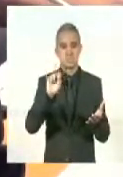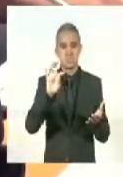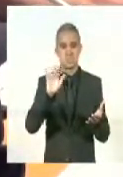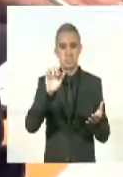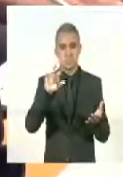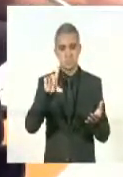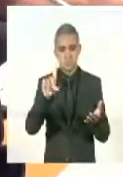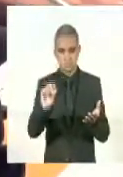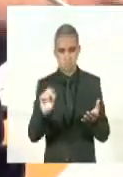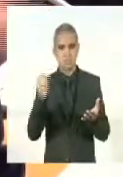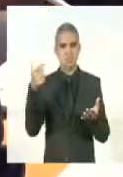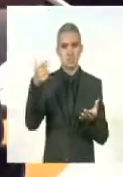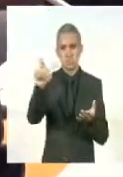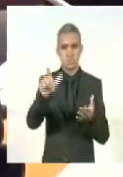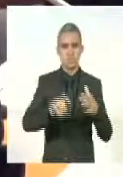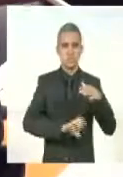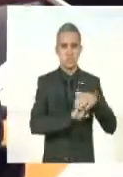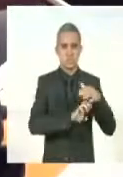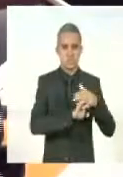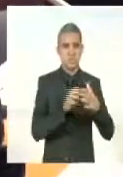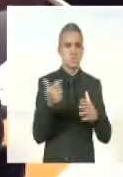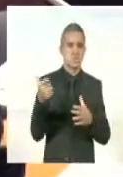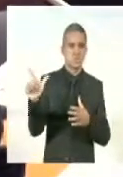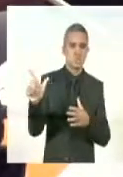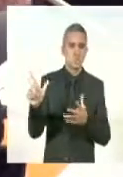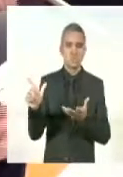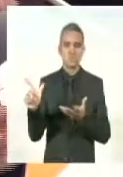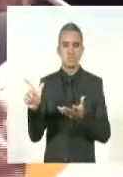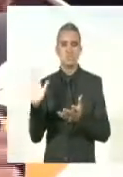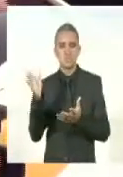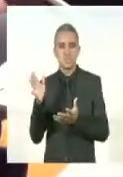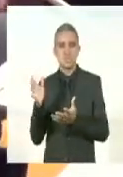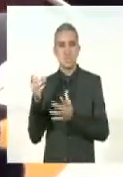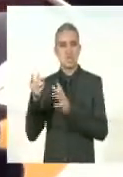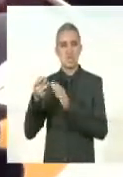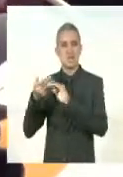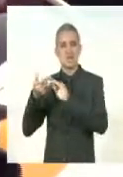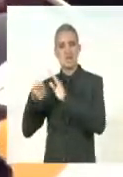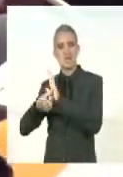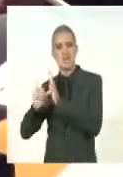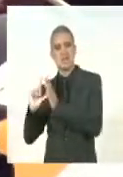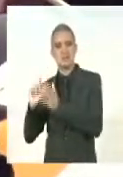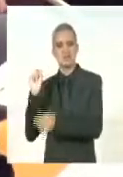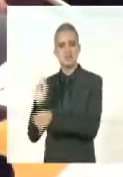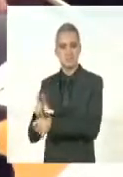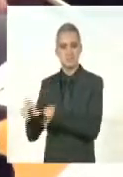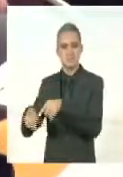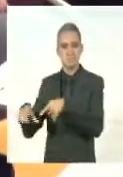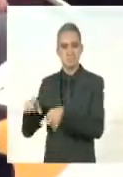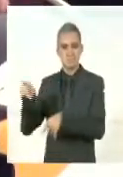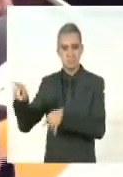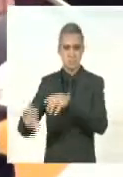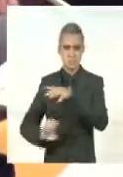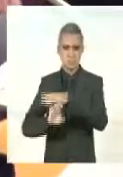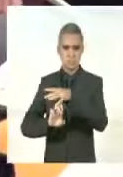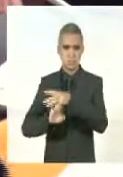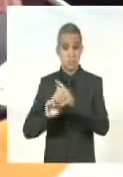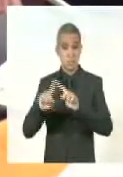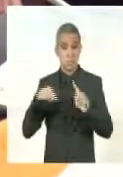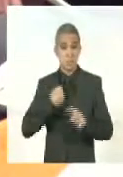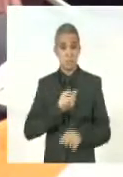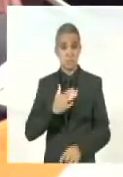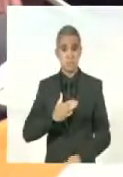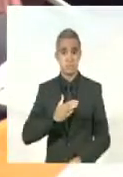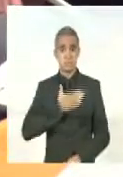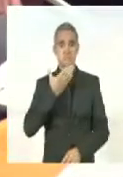de outros órgãos, outras empresas, enfim, que já tivessem contratado a empresa. E, para nossa surpresa, ela mudou